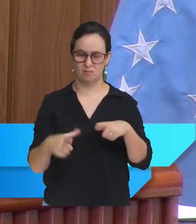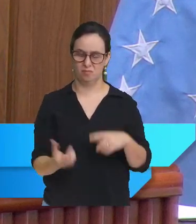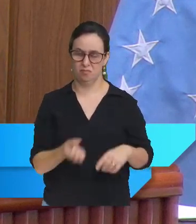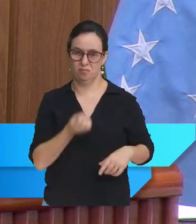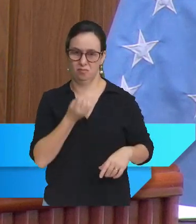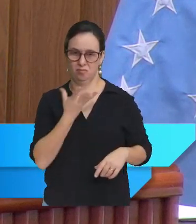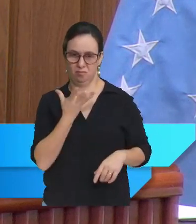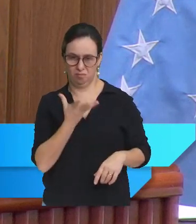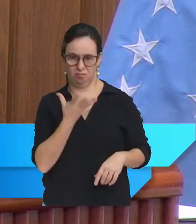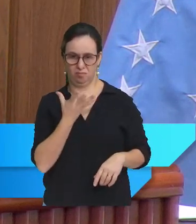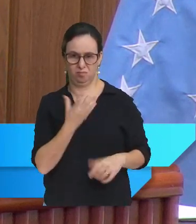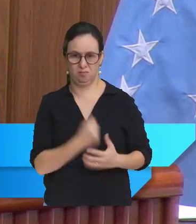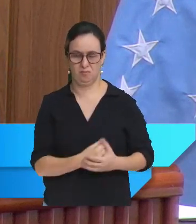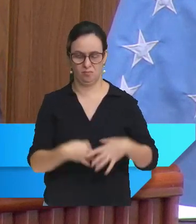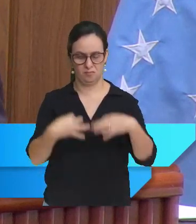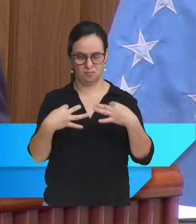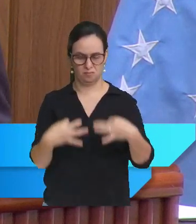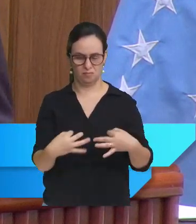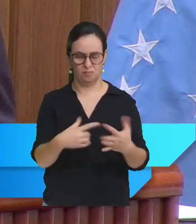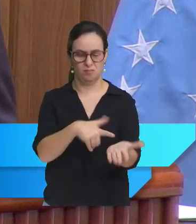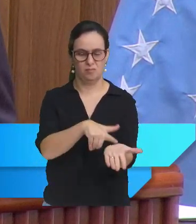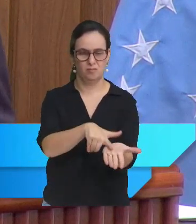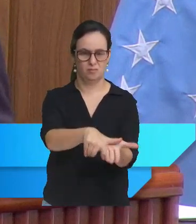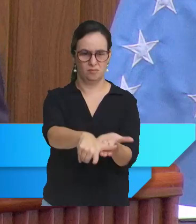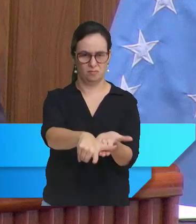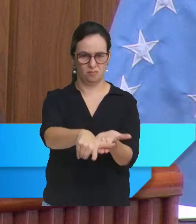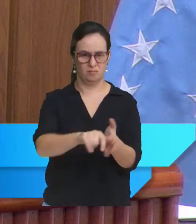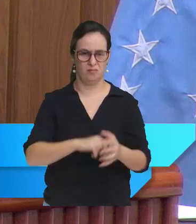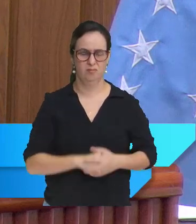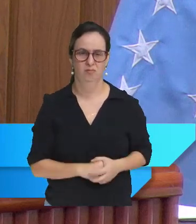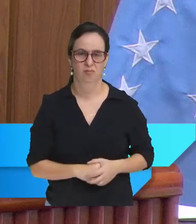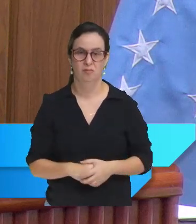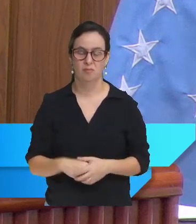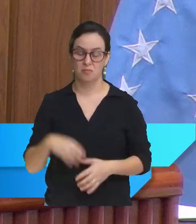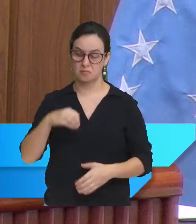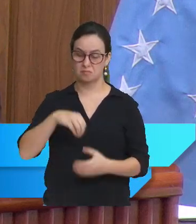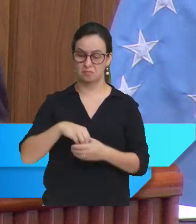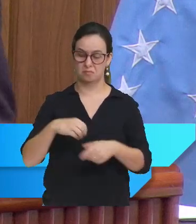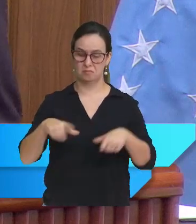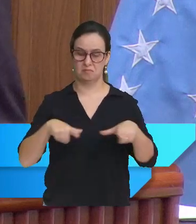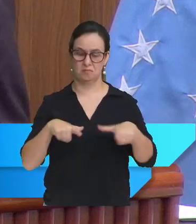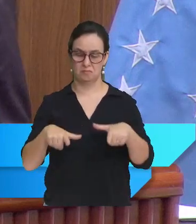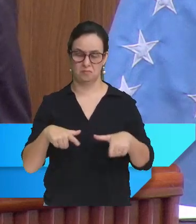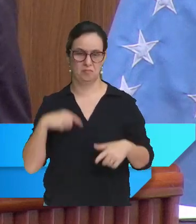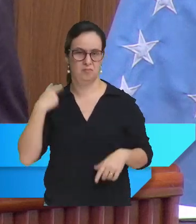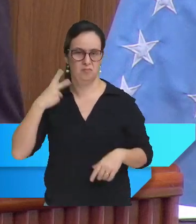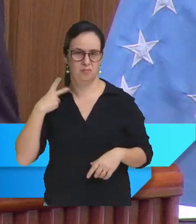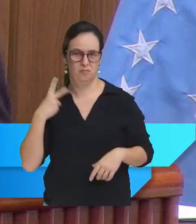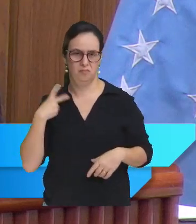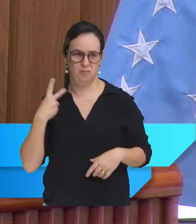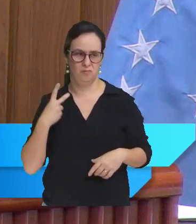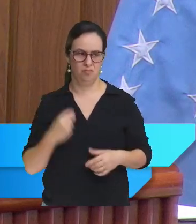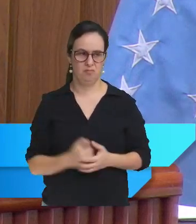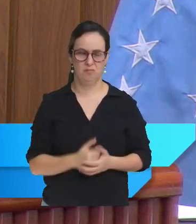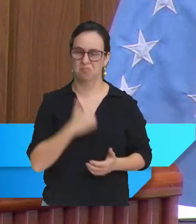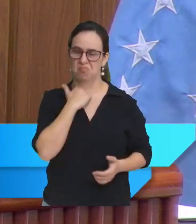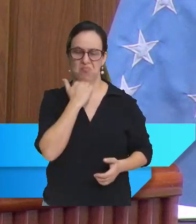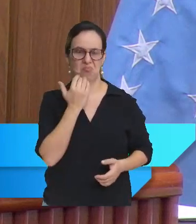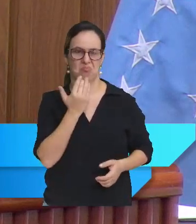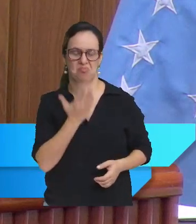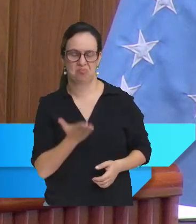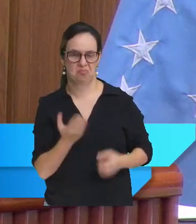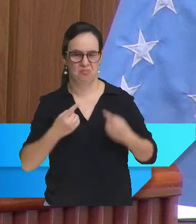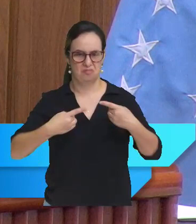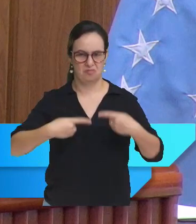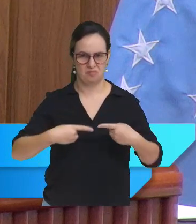faz um trabalho honesto e íntegro. No pleno exercício de nossas funções, ninguém aqui extrapola. Ninguém aqui passa do ponto, a gente faz a